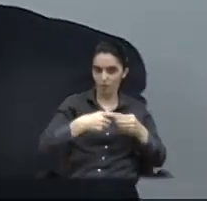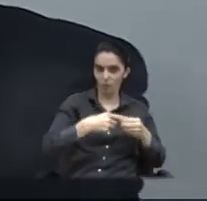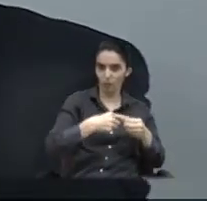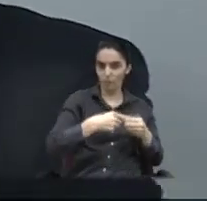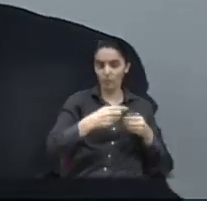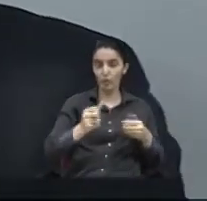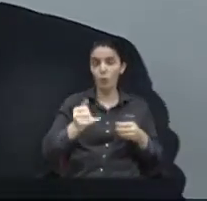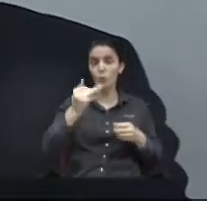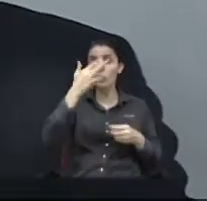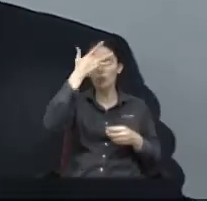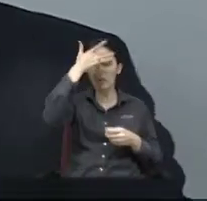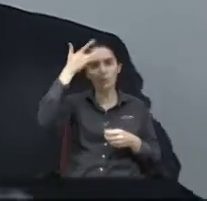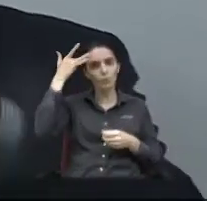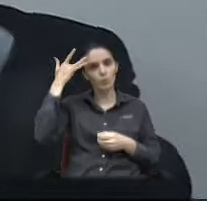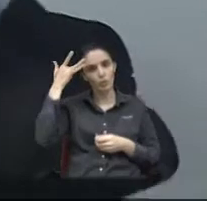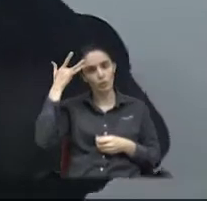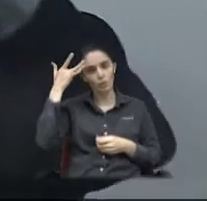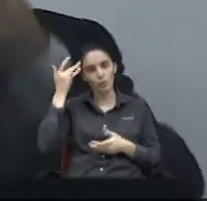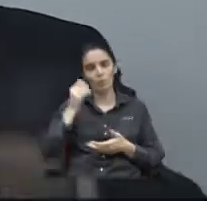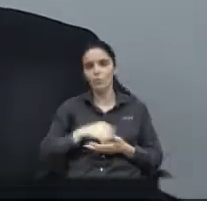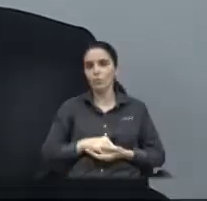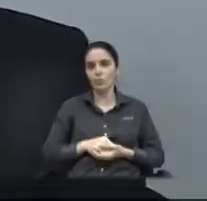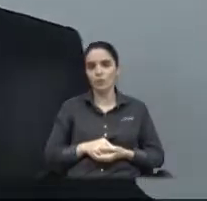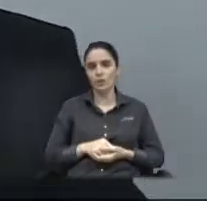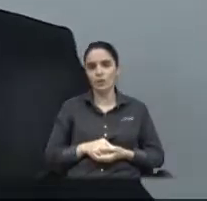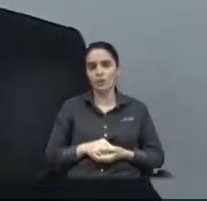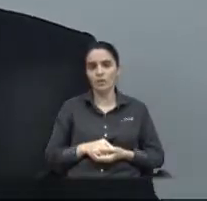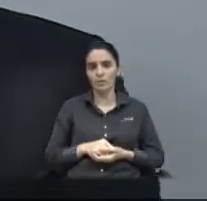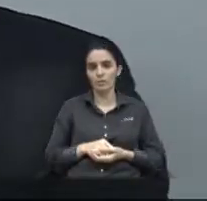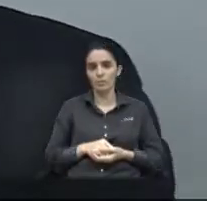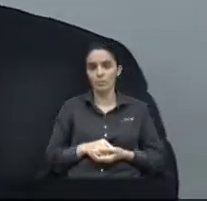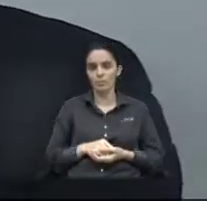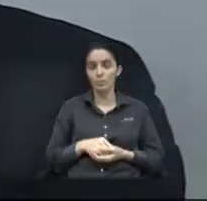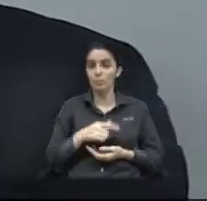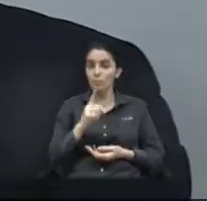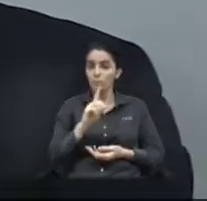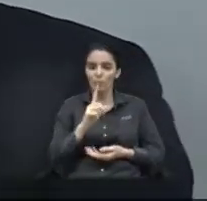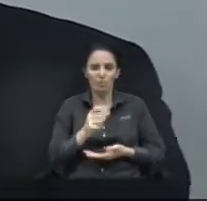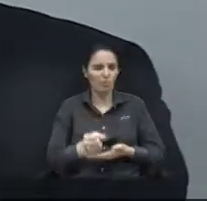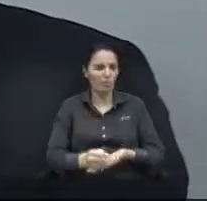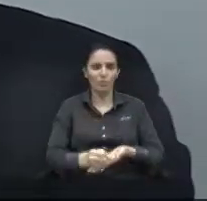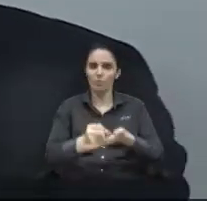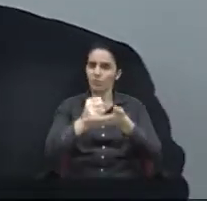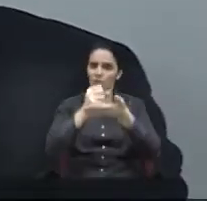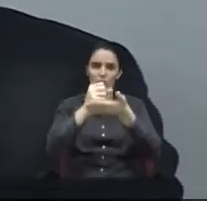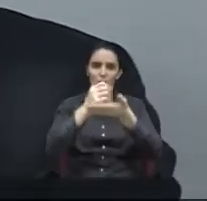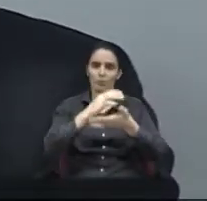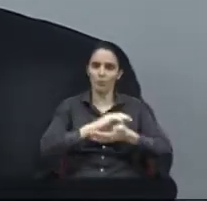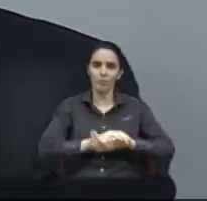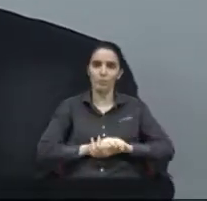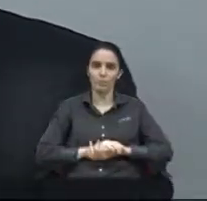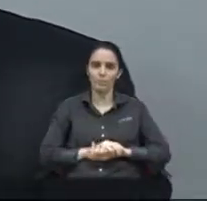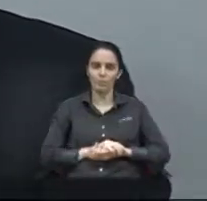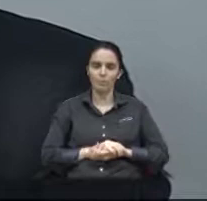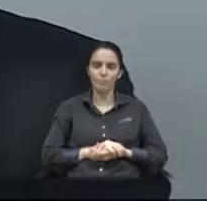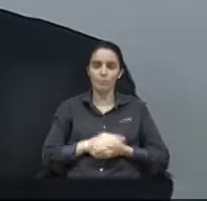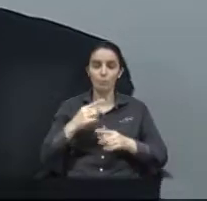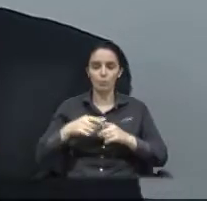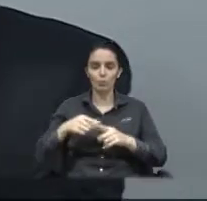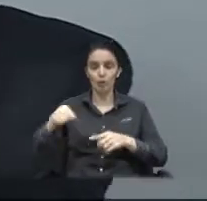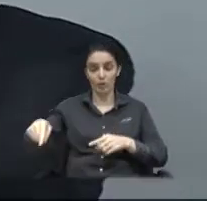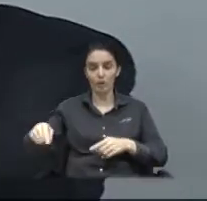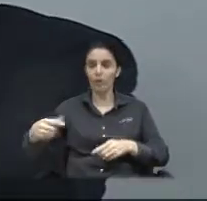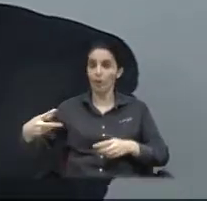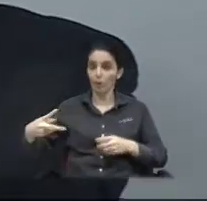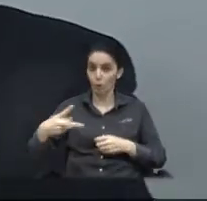Quantas pessoas não seriam atendidas, quantas talvez não seriam salvas e não estariam hoje em Limeira?